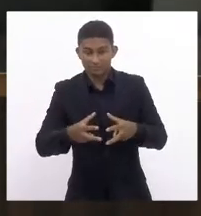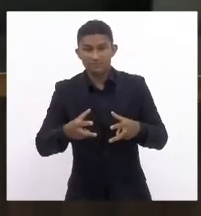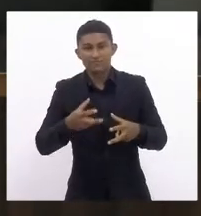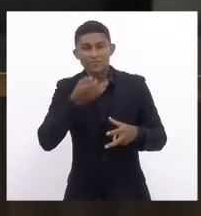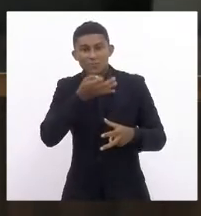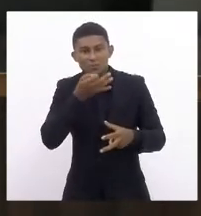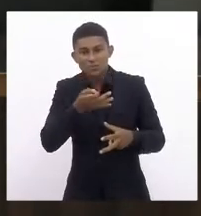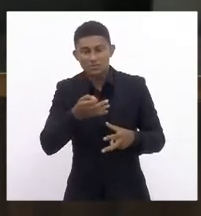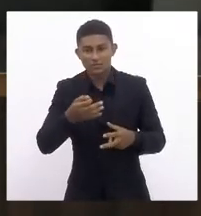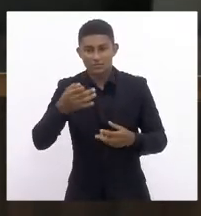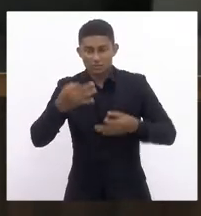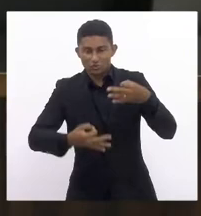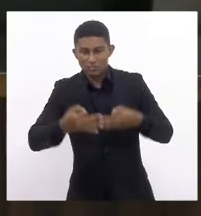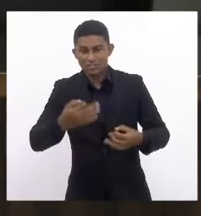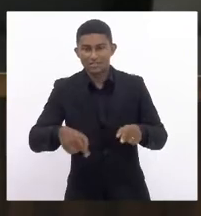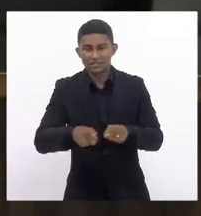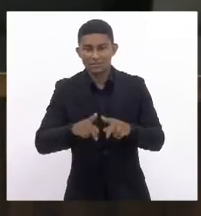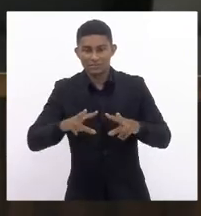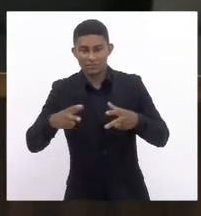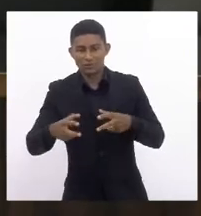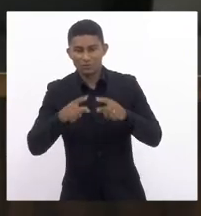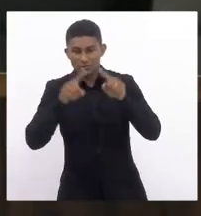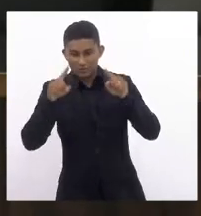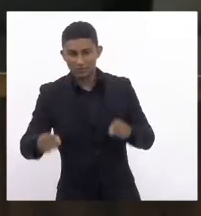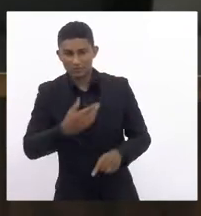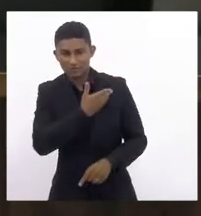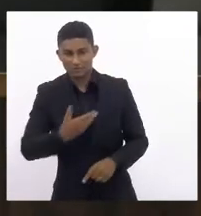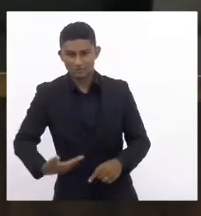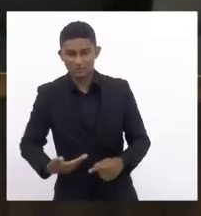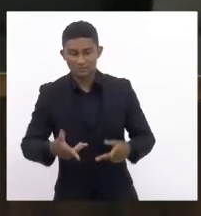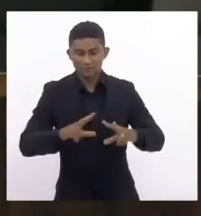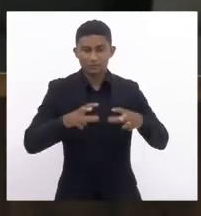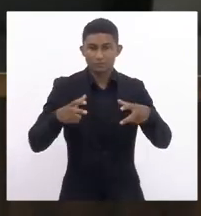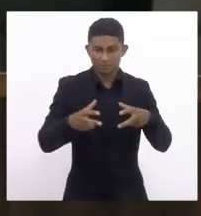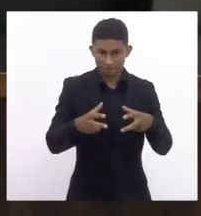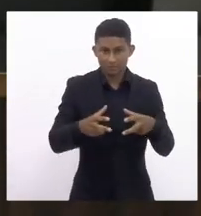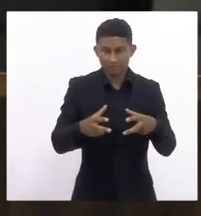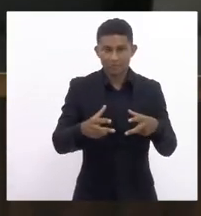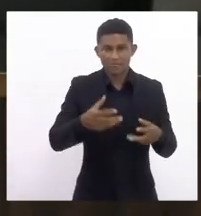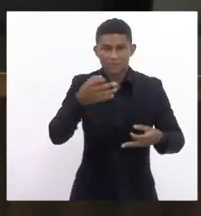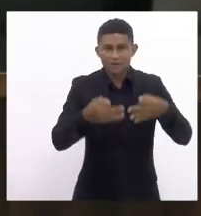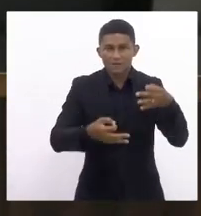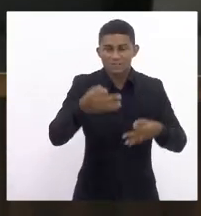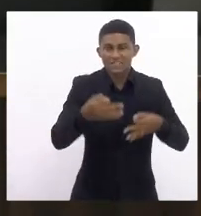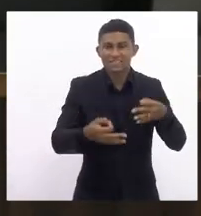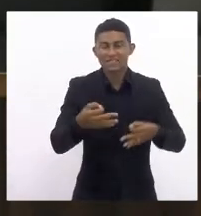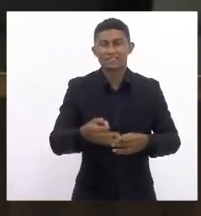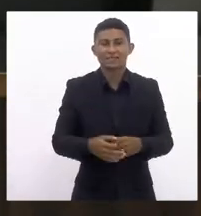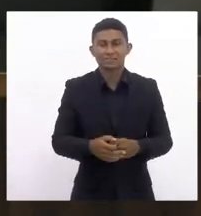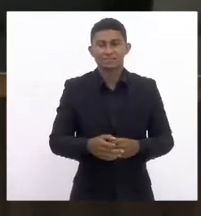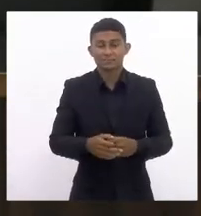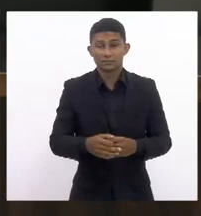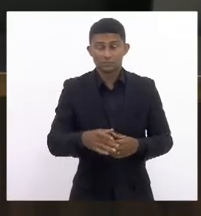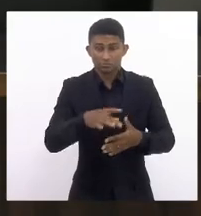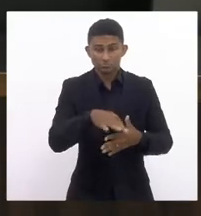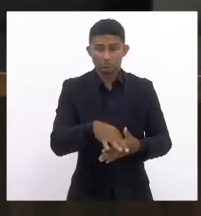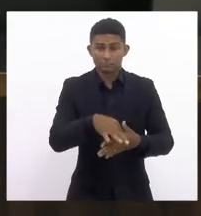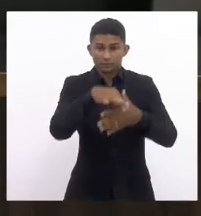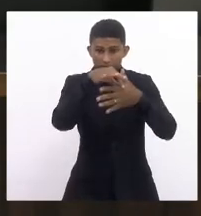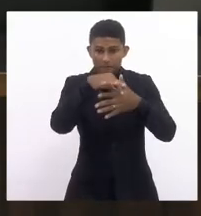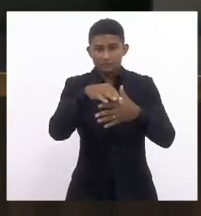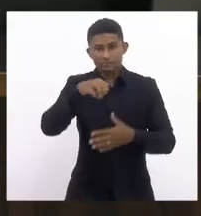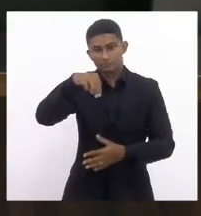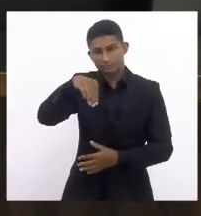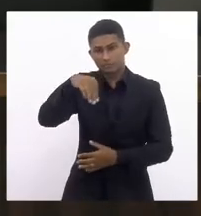de Constituição e Justiça e de Servidores Públicos. Para emitir parecer pela Comissão de Constituição e Justiça, nosso líder,